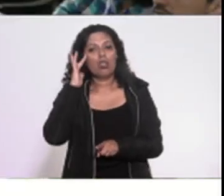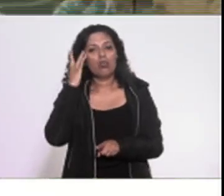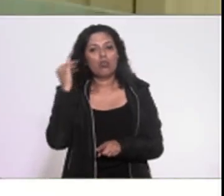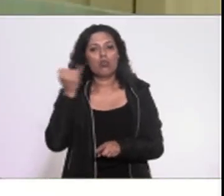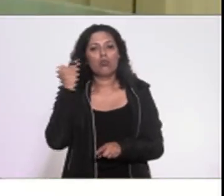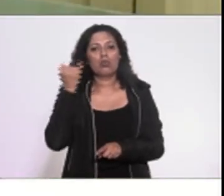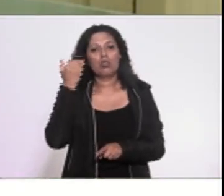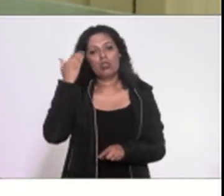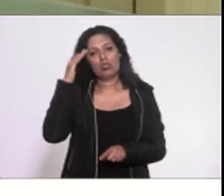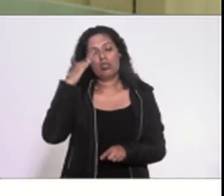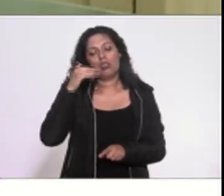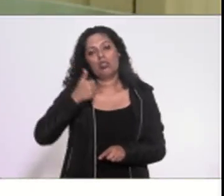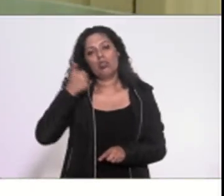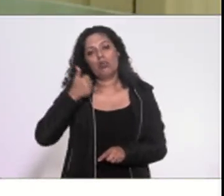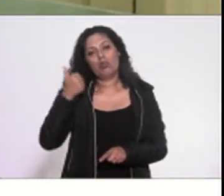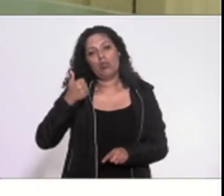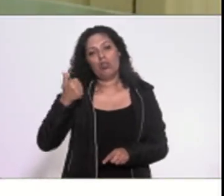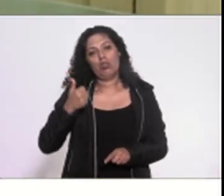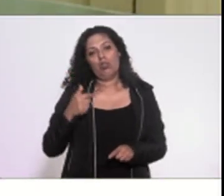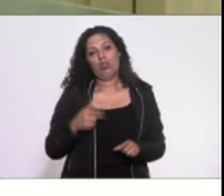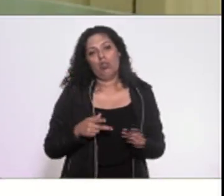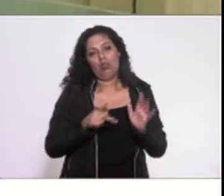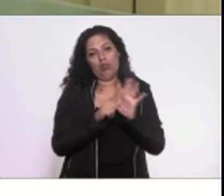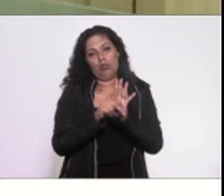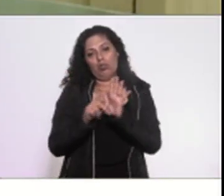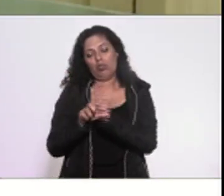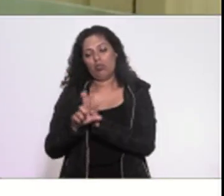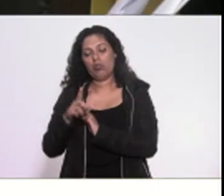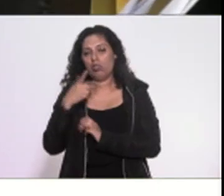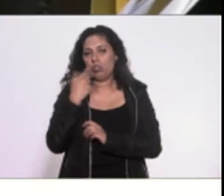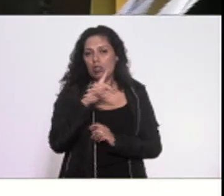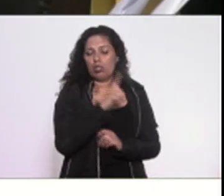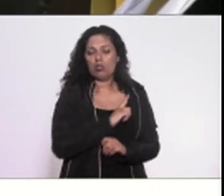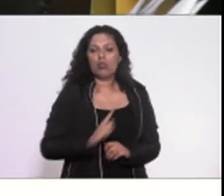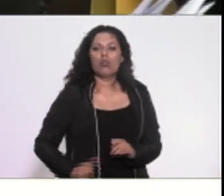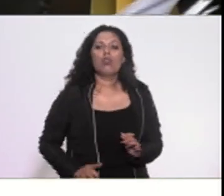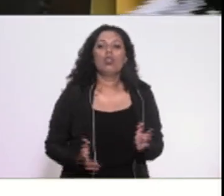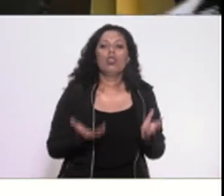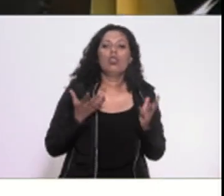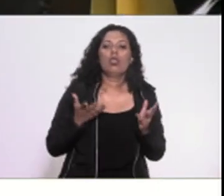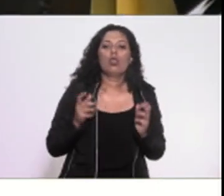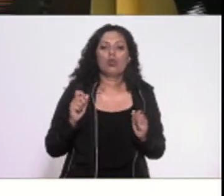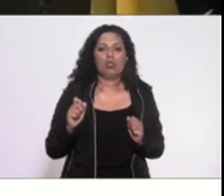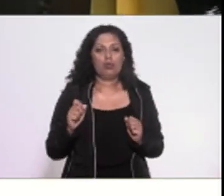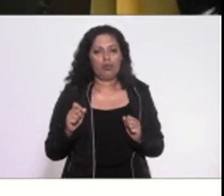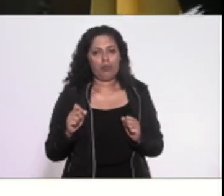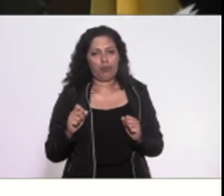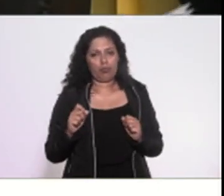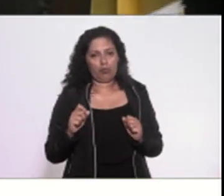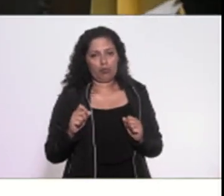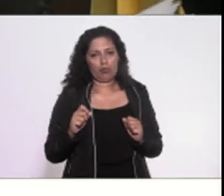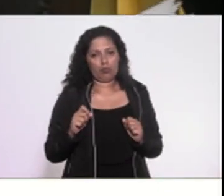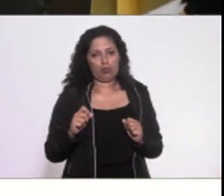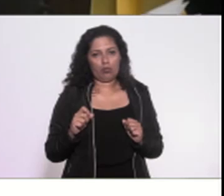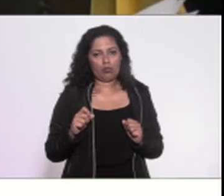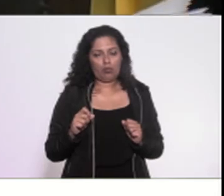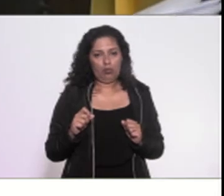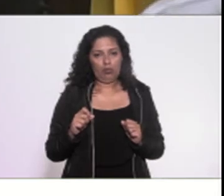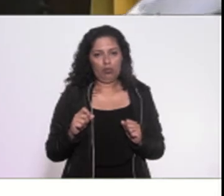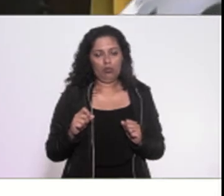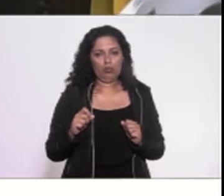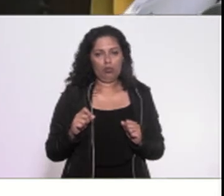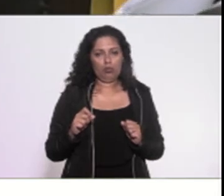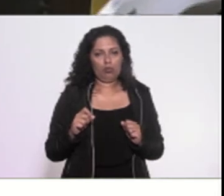entender melhor qual é o projeto do governo. Ele está dentro do... recomendações. Deixa aqui, aí eu passo para a presidente.